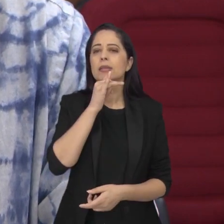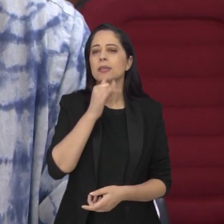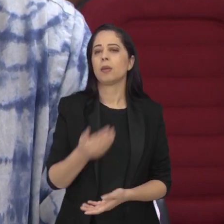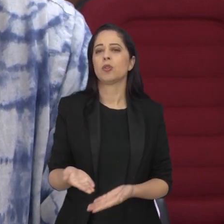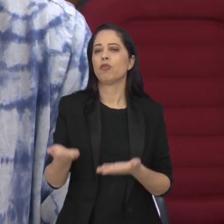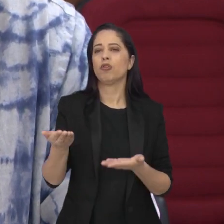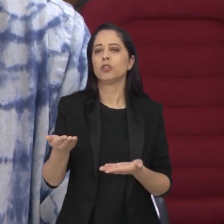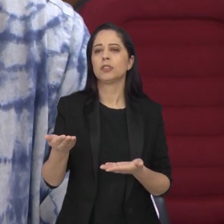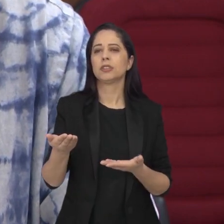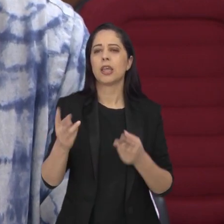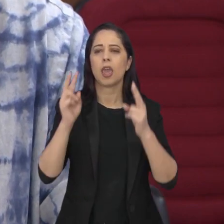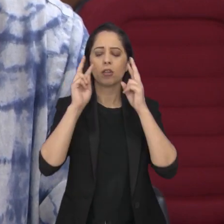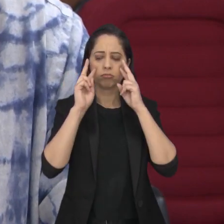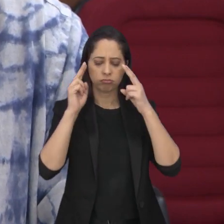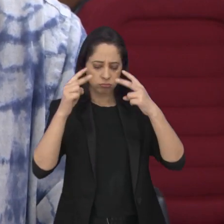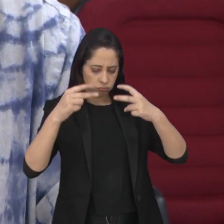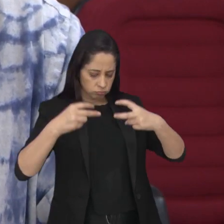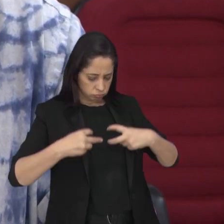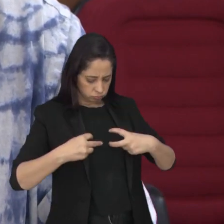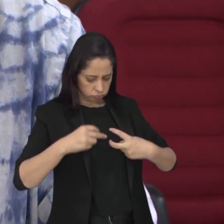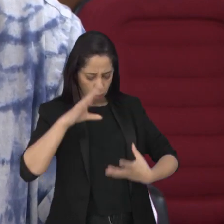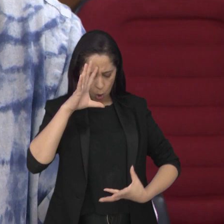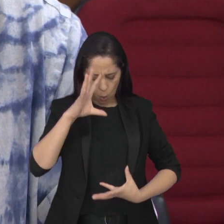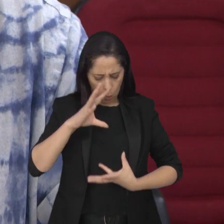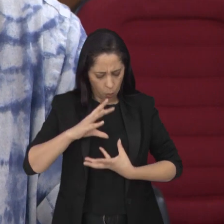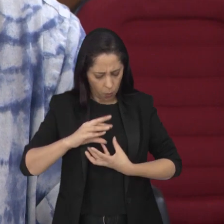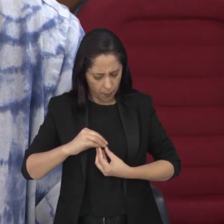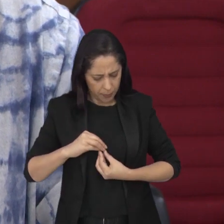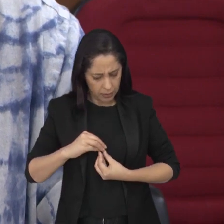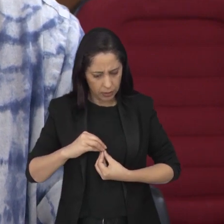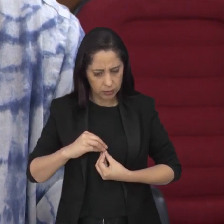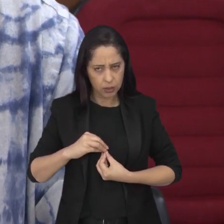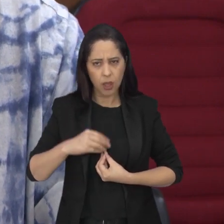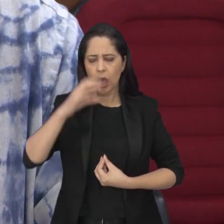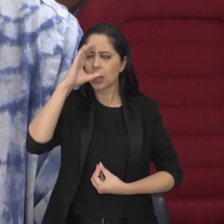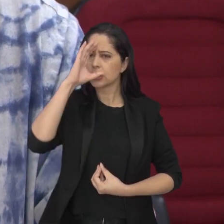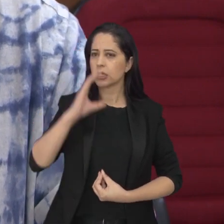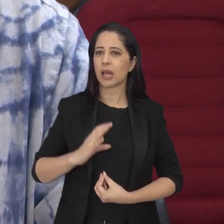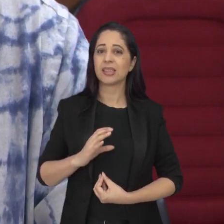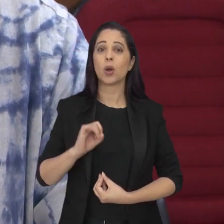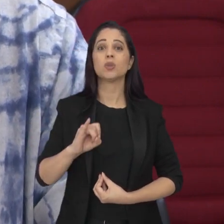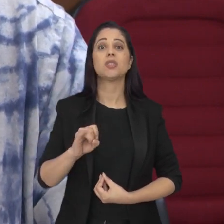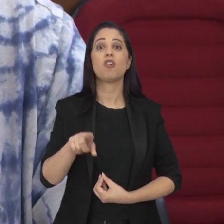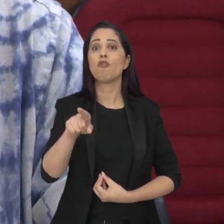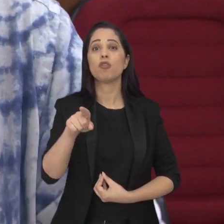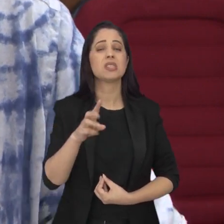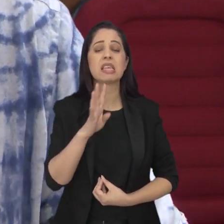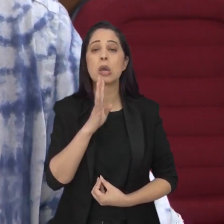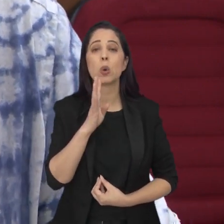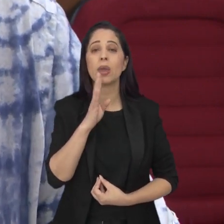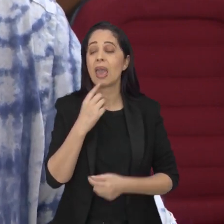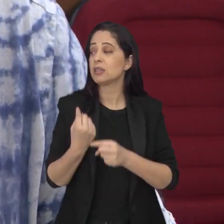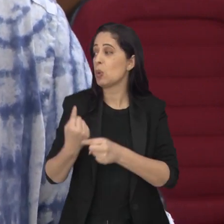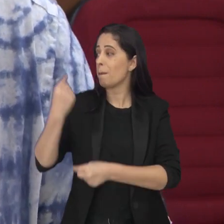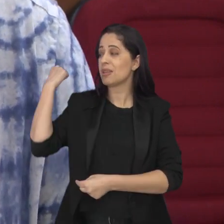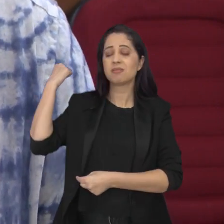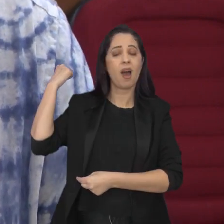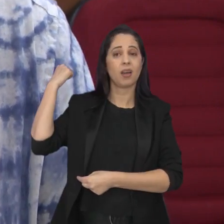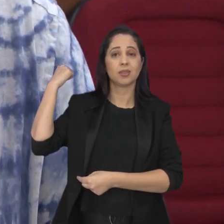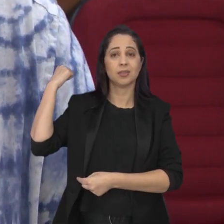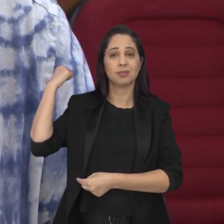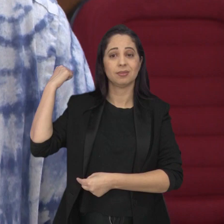entender como ser social, como cidadão, até como pessoa, se você conseguir entender os